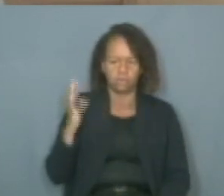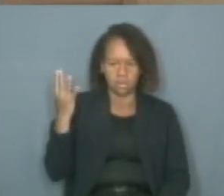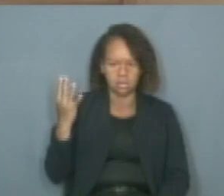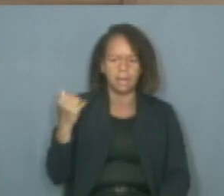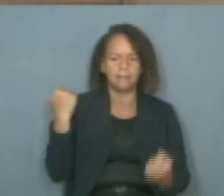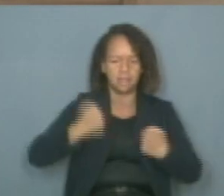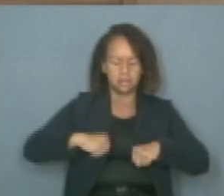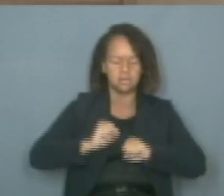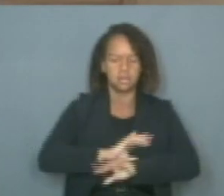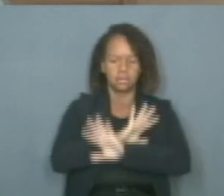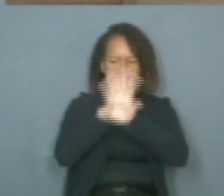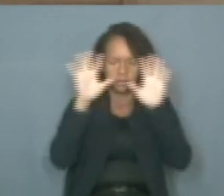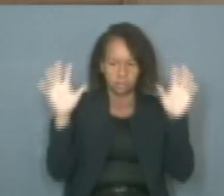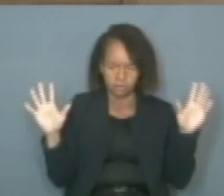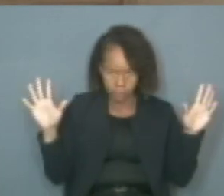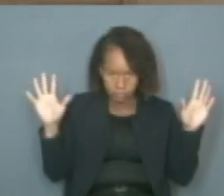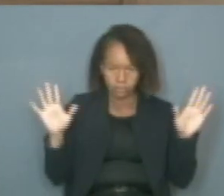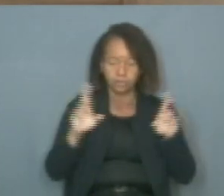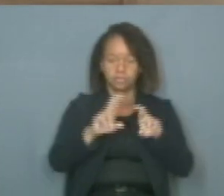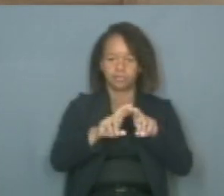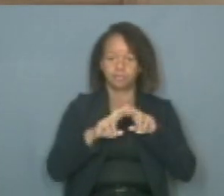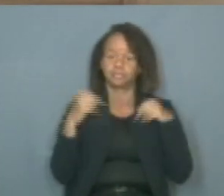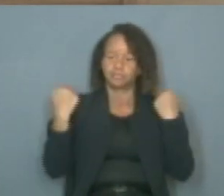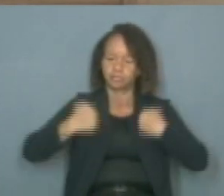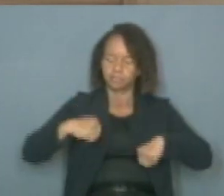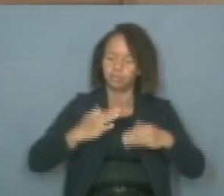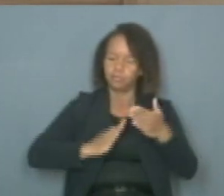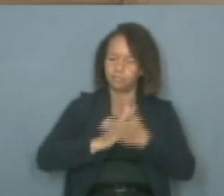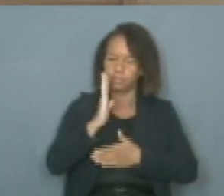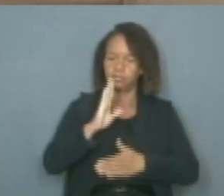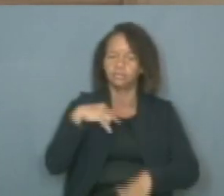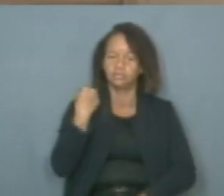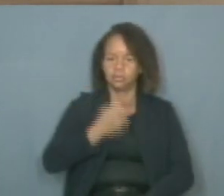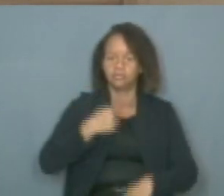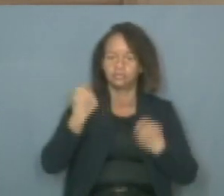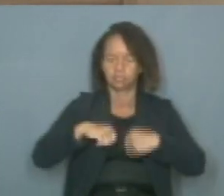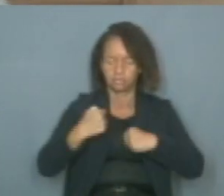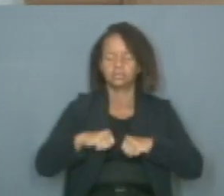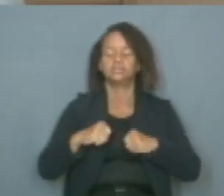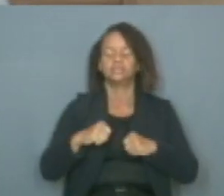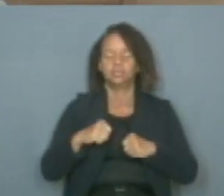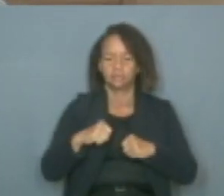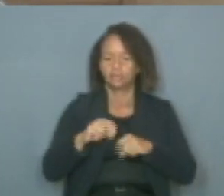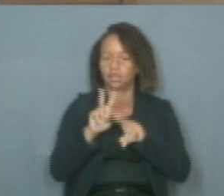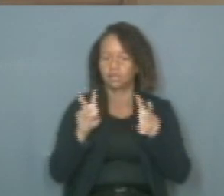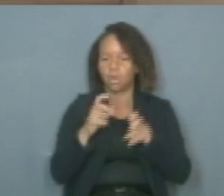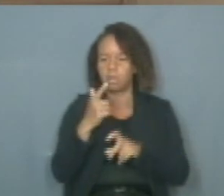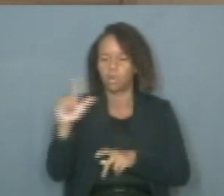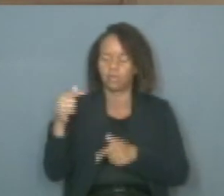preciso que haja transparência, o requerimento precisa ser aprovado e a gente precisa se debruçar